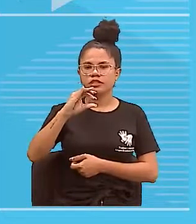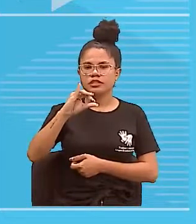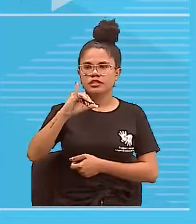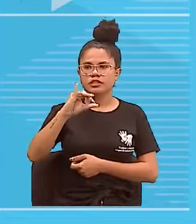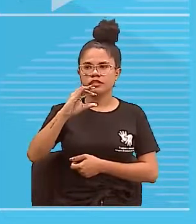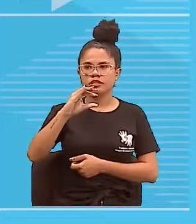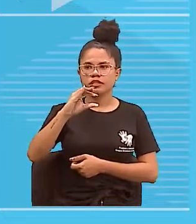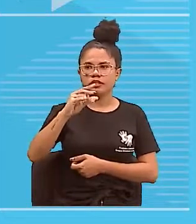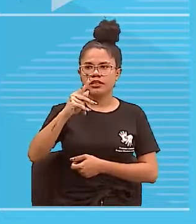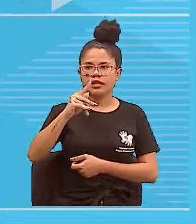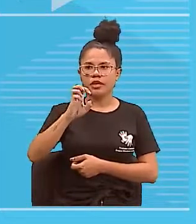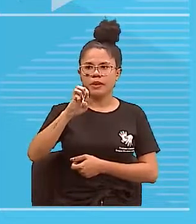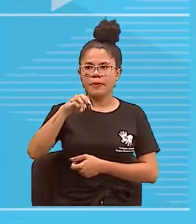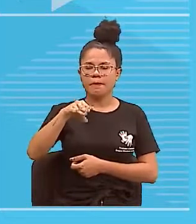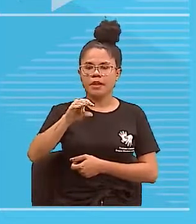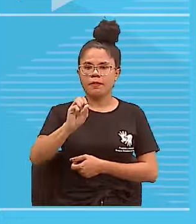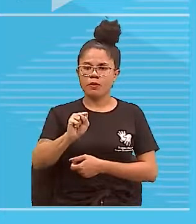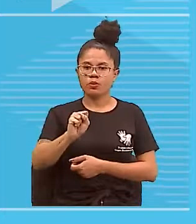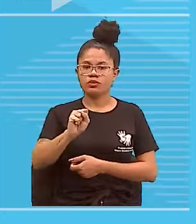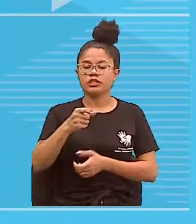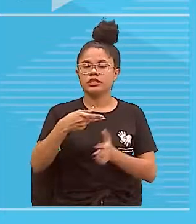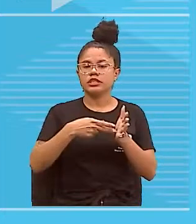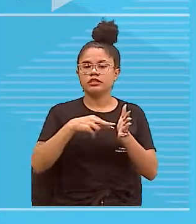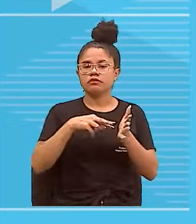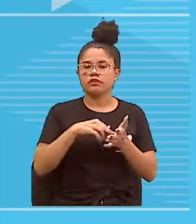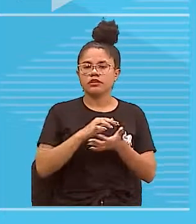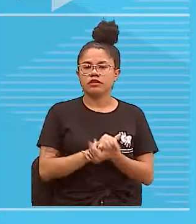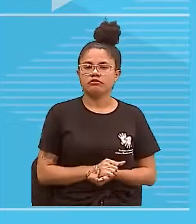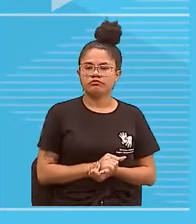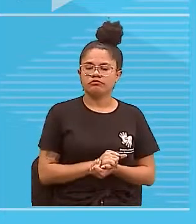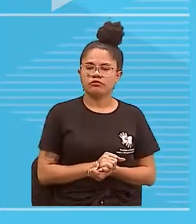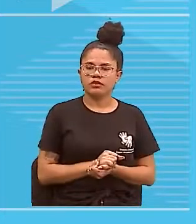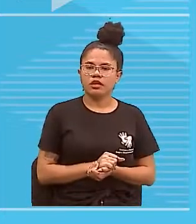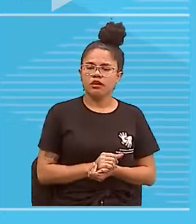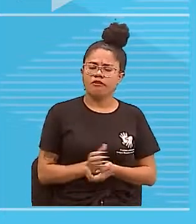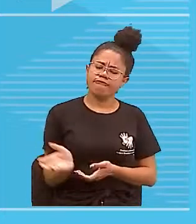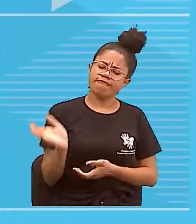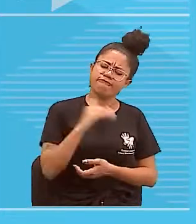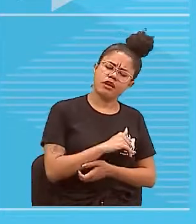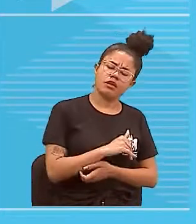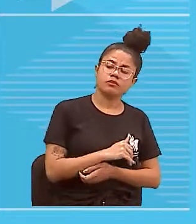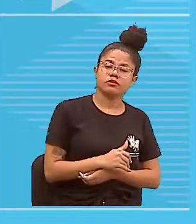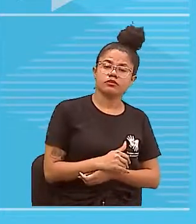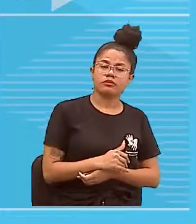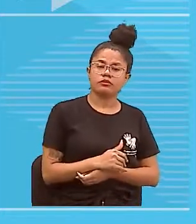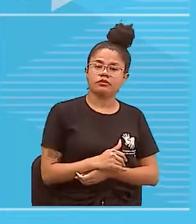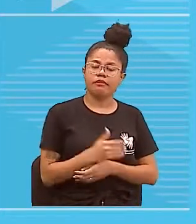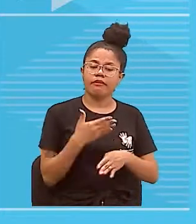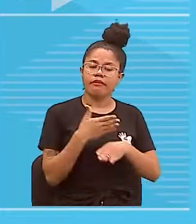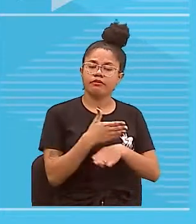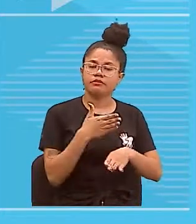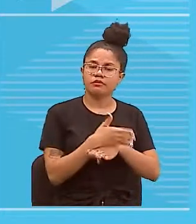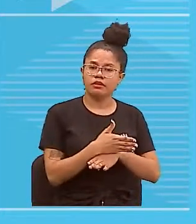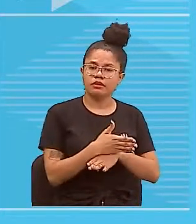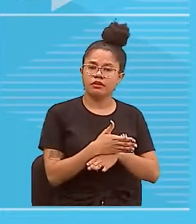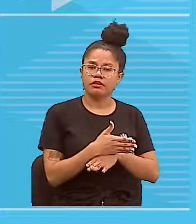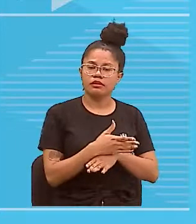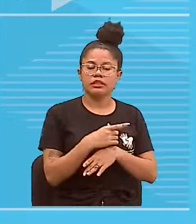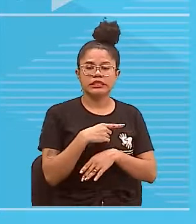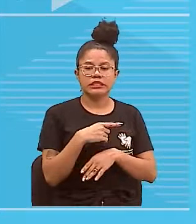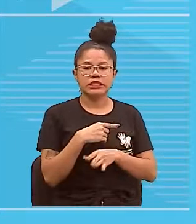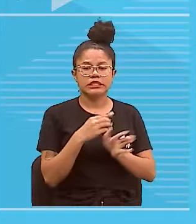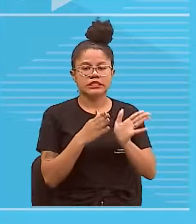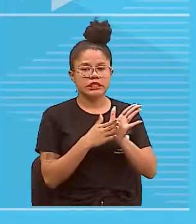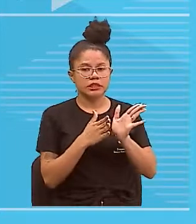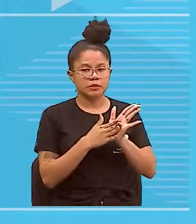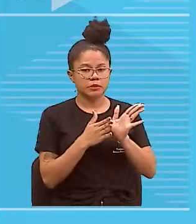os exercícios né É porque a gente vai fazer eu também vou participar de alguma forma então tem esse propósito